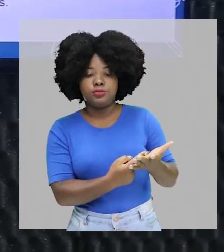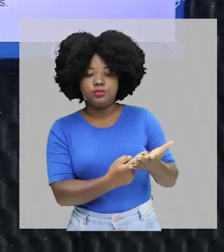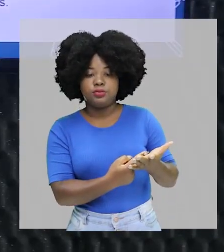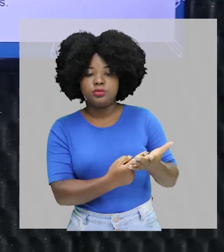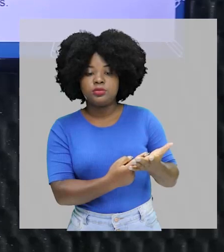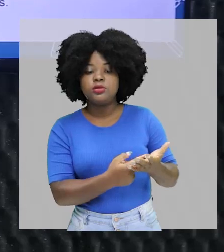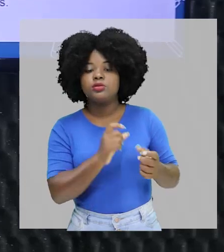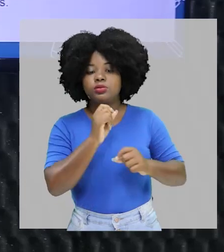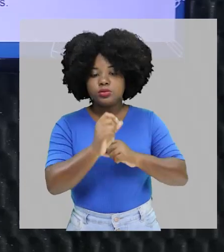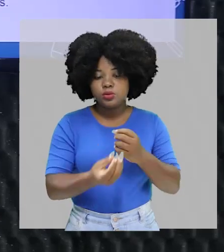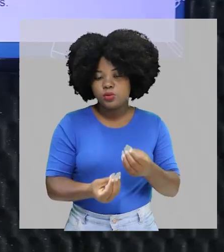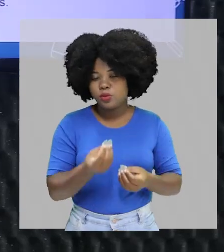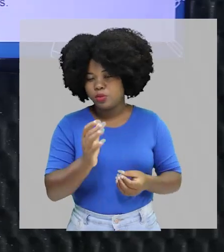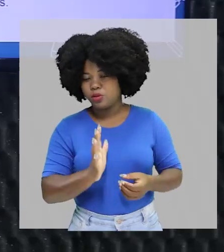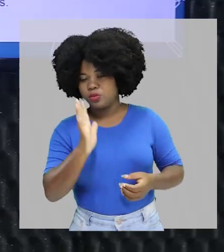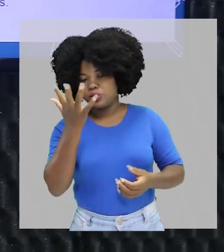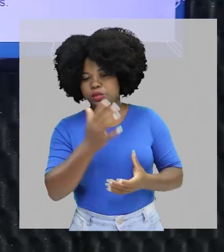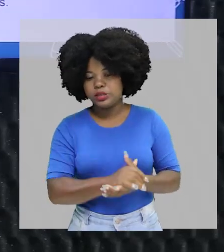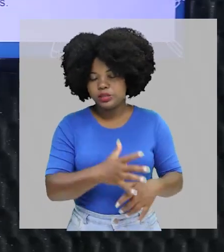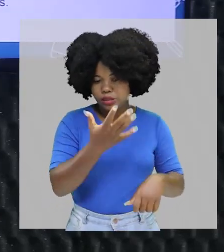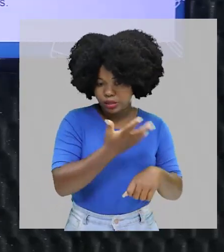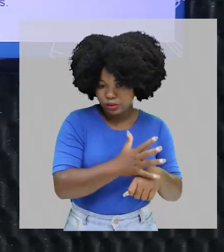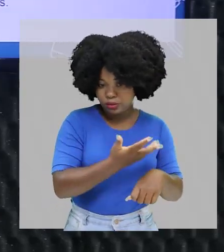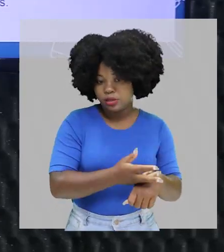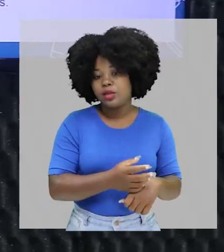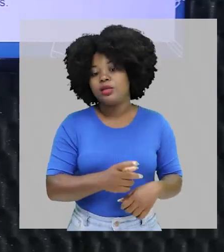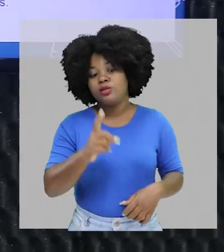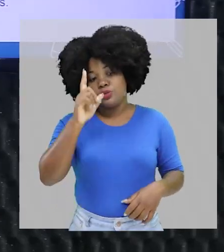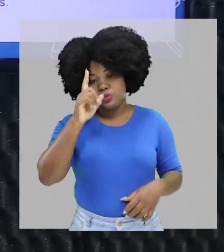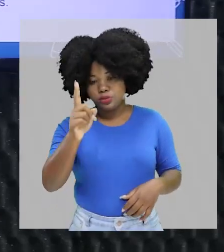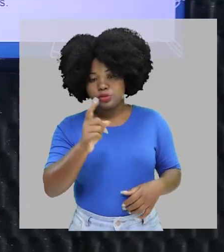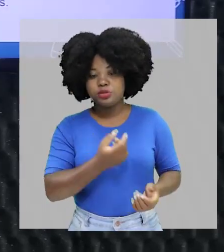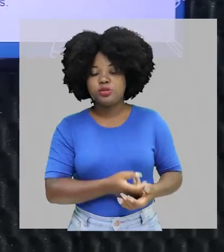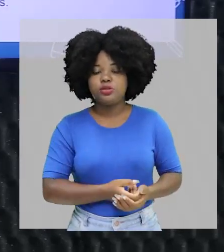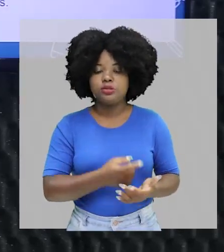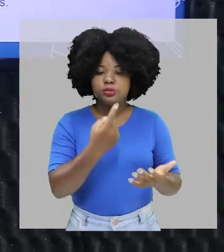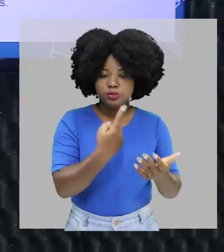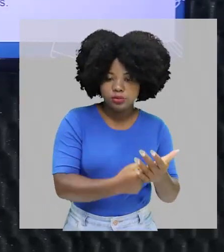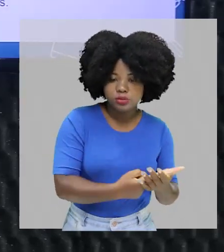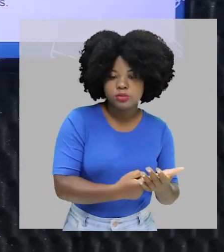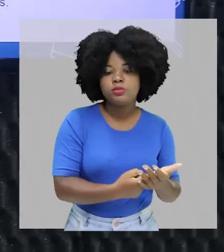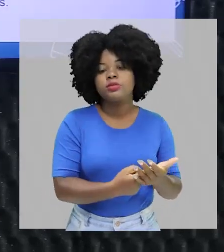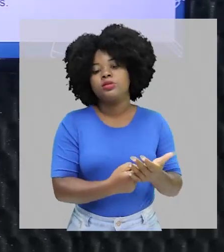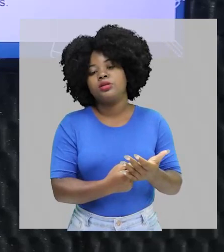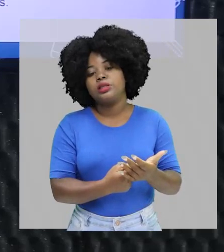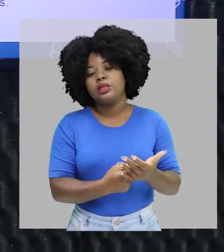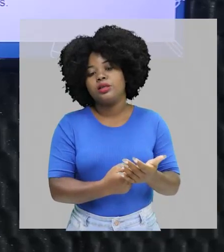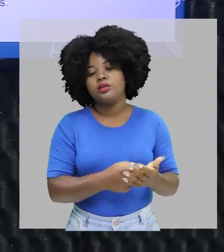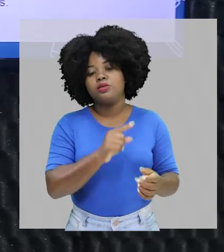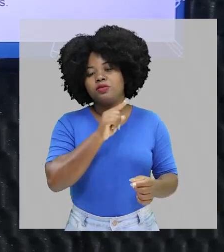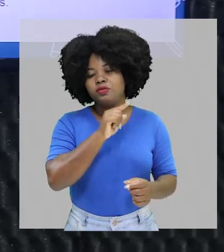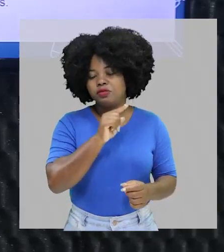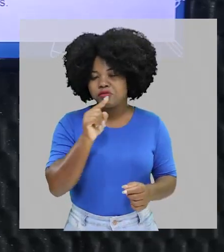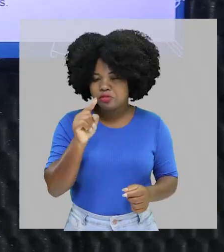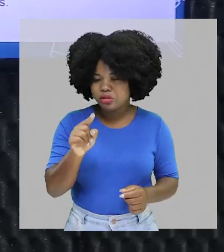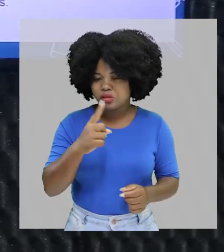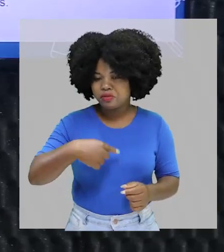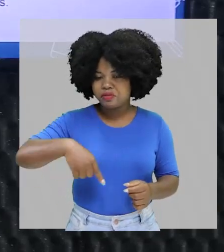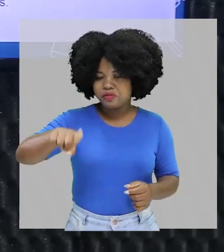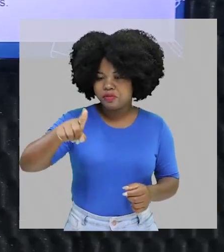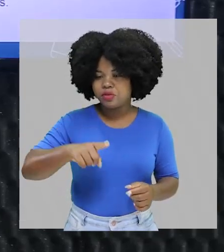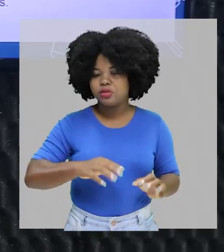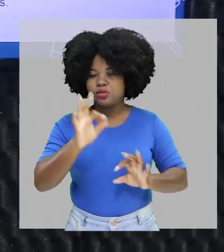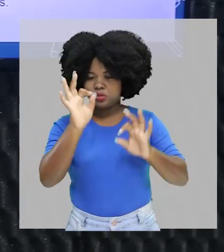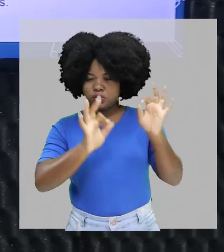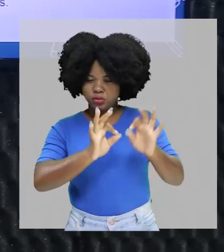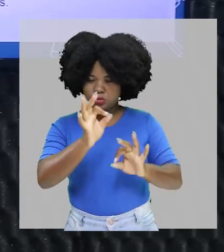Aquele exame, né? Aquela aplicação, naquele dia X, você vai, faz o procedimento, depois de algum